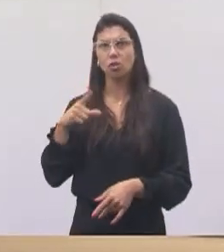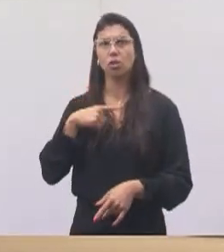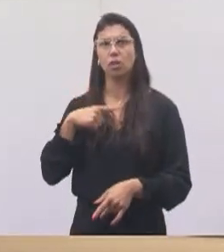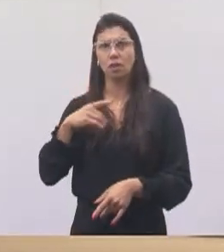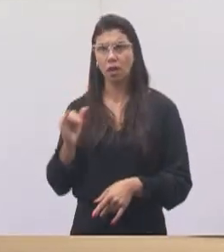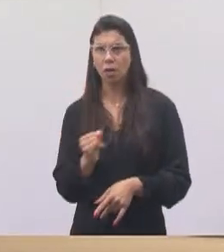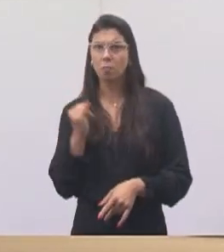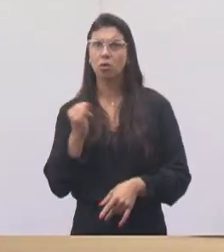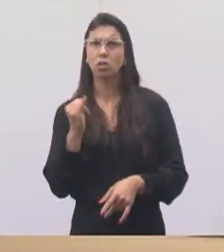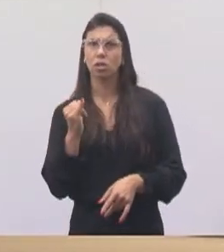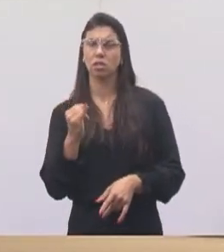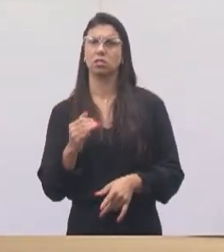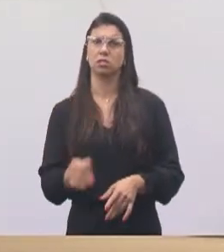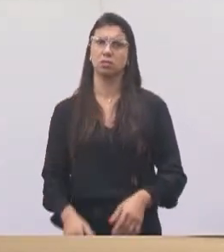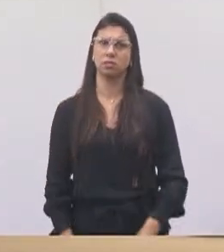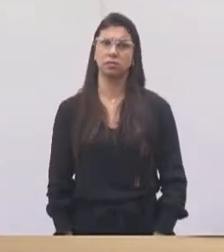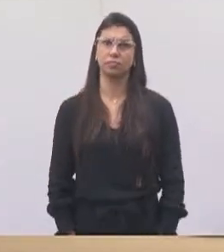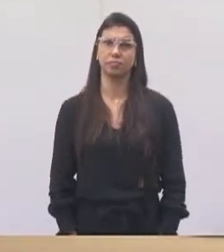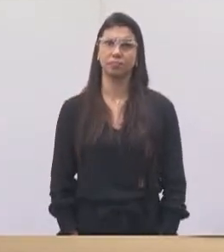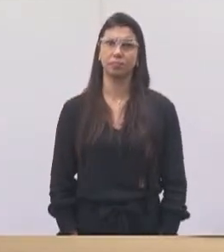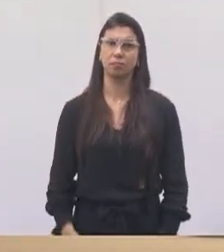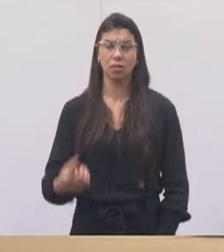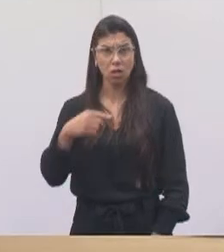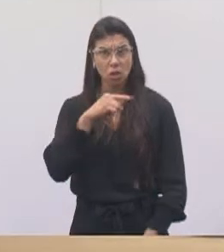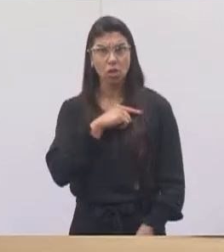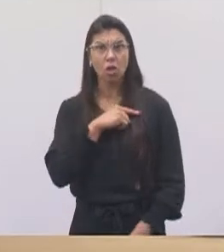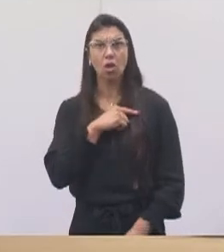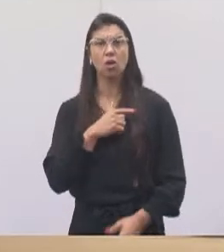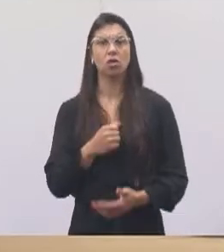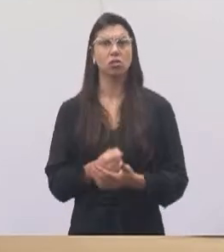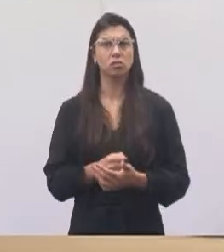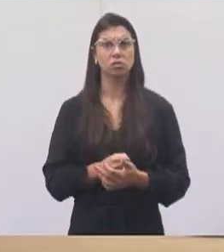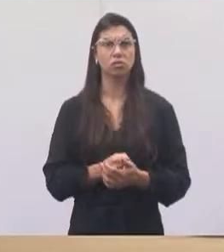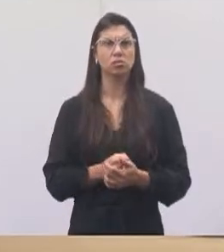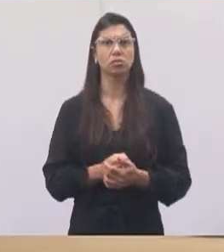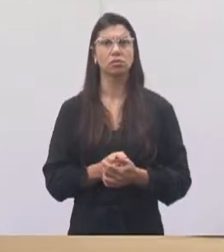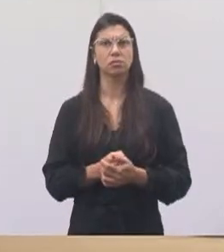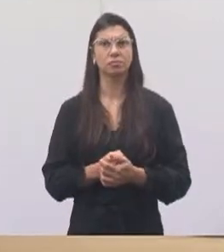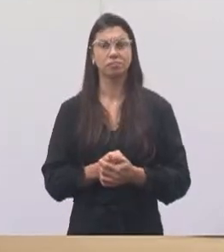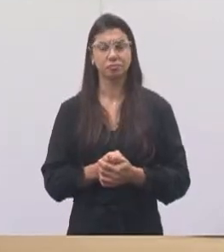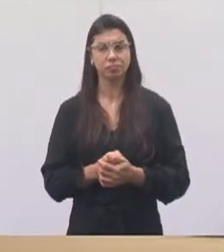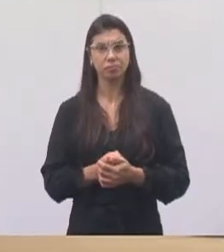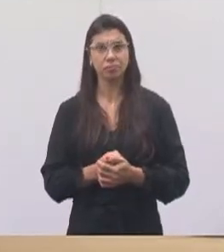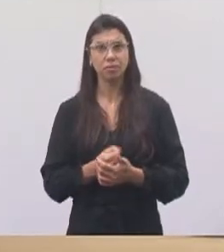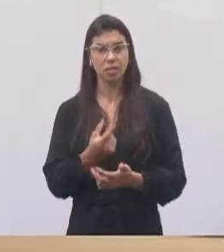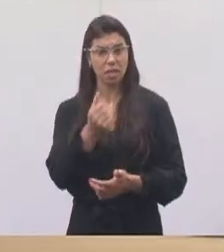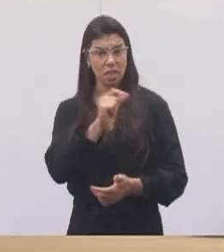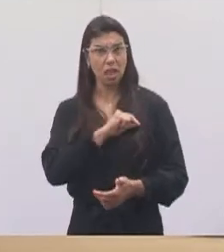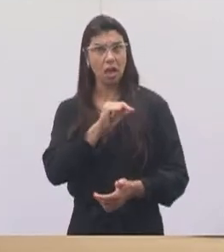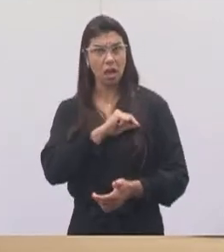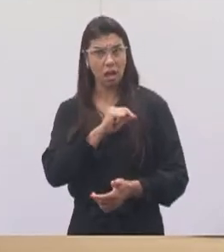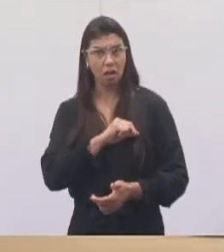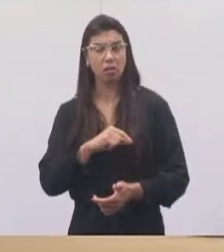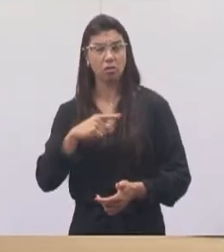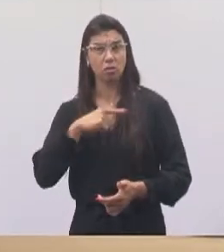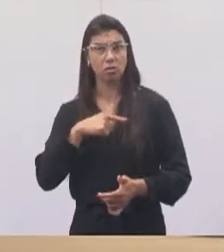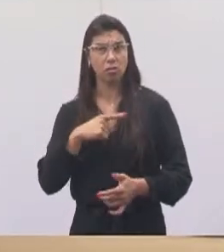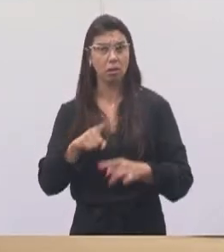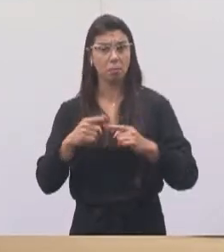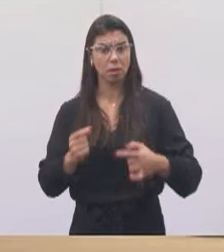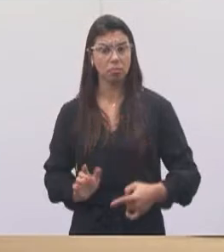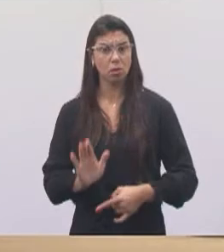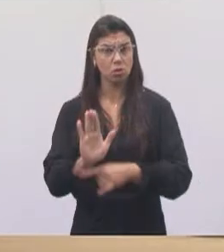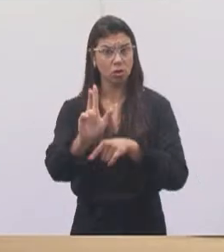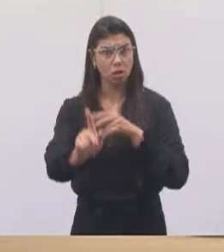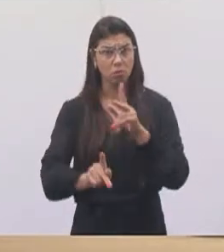que um juiz que decide a vida aqui na cidade, porque nós somos pagos para exercer aqui nessa casa a vontade do povo, e não a vontade